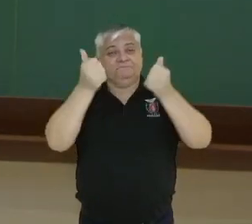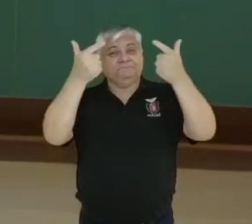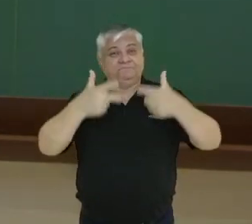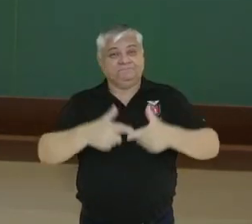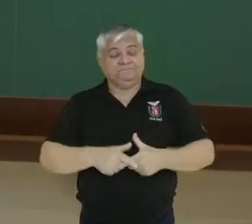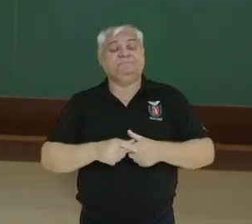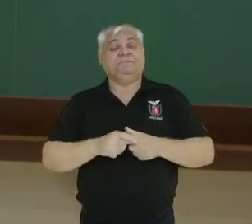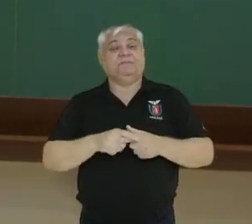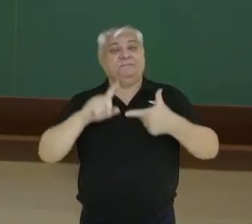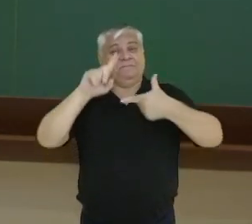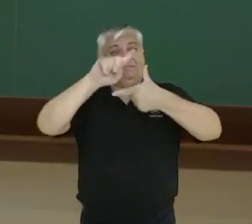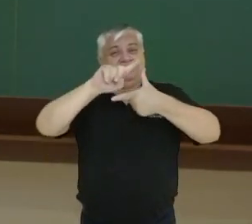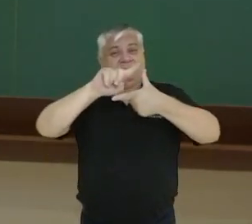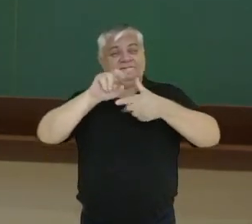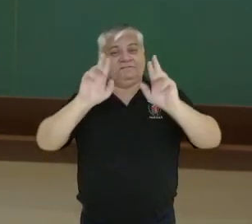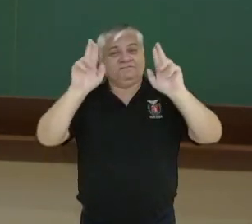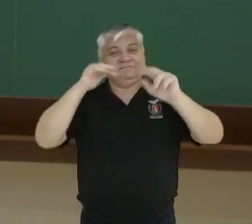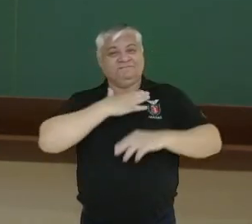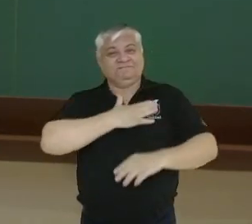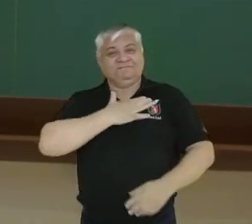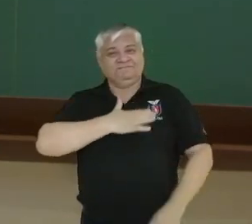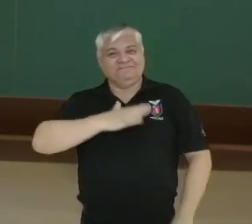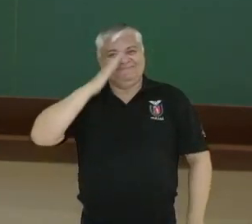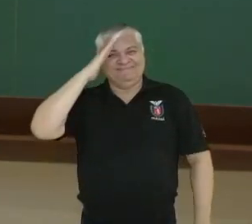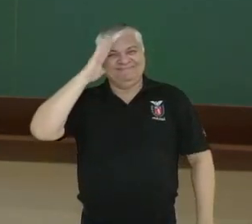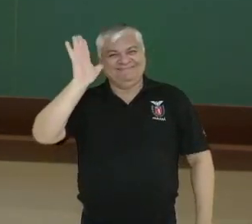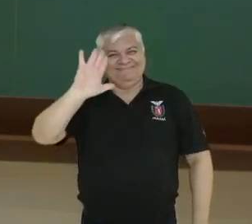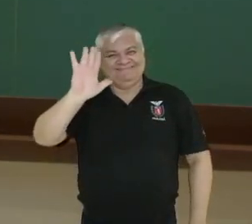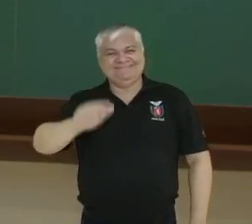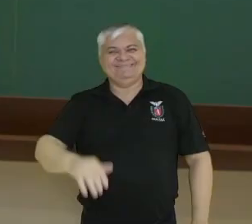o Teorema de Pitágoras. Espero que vocês tenham gostado